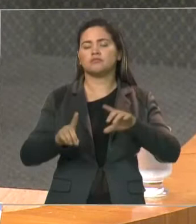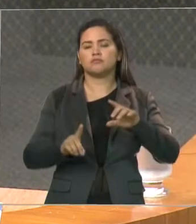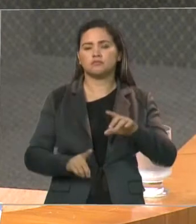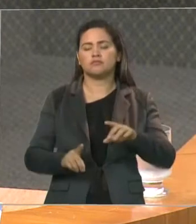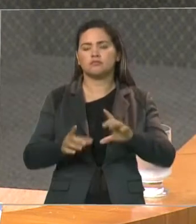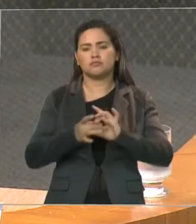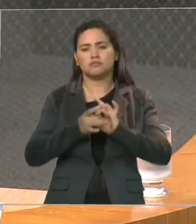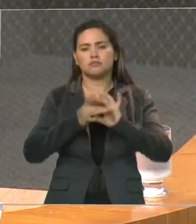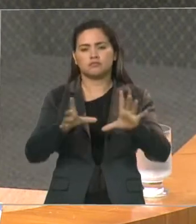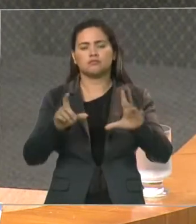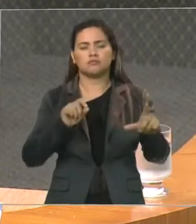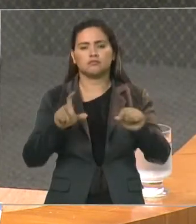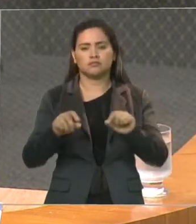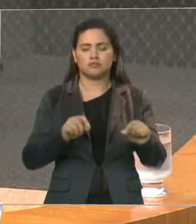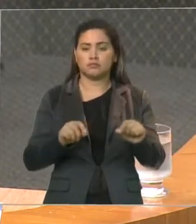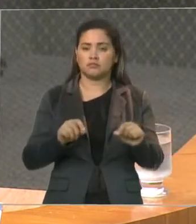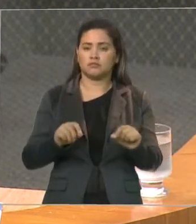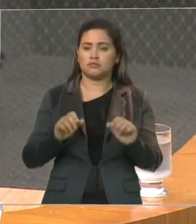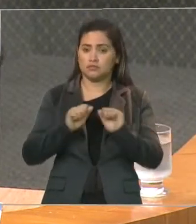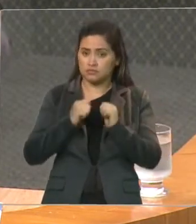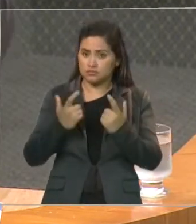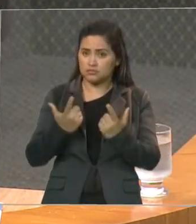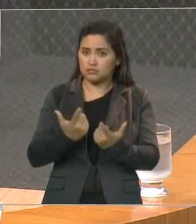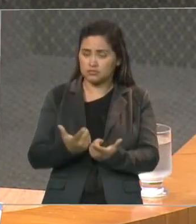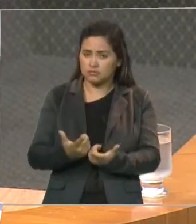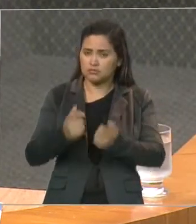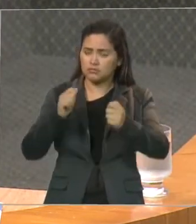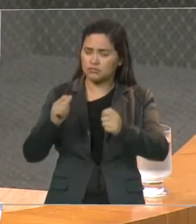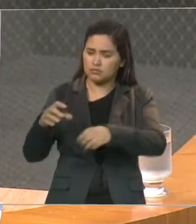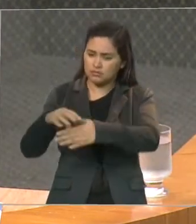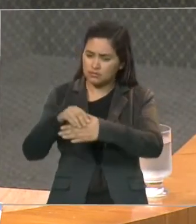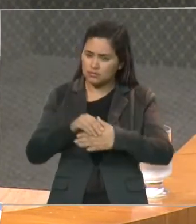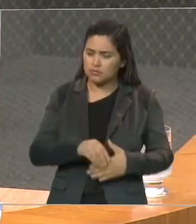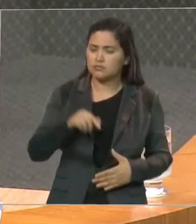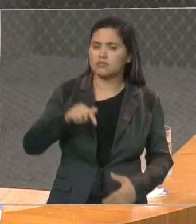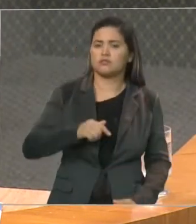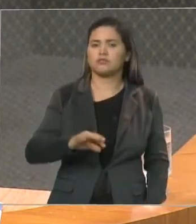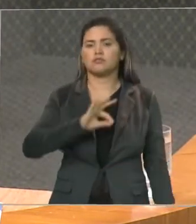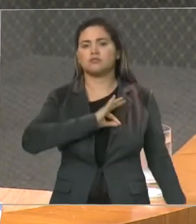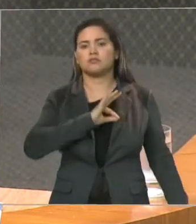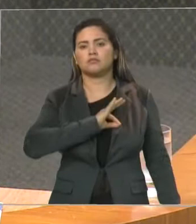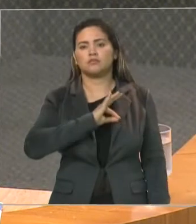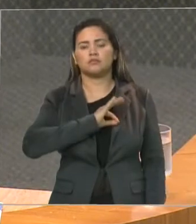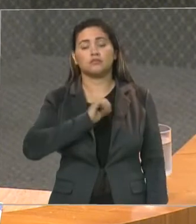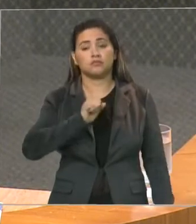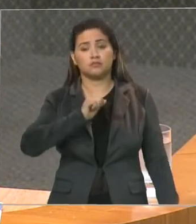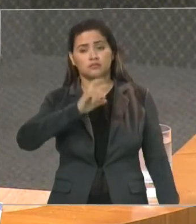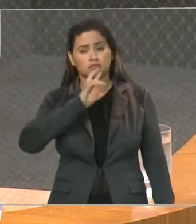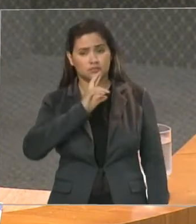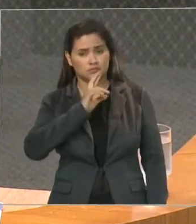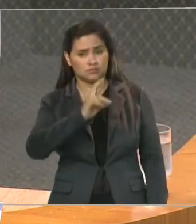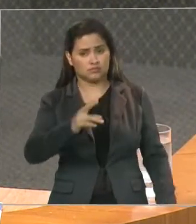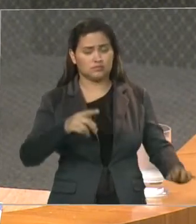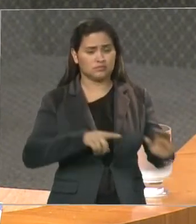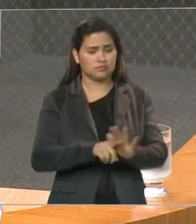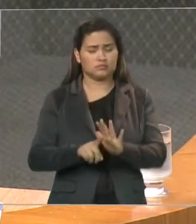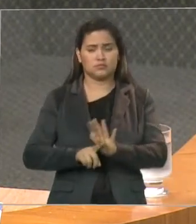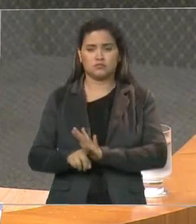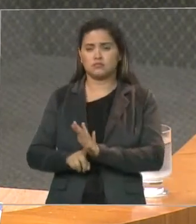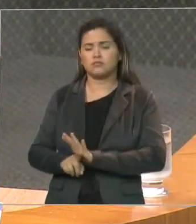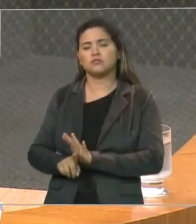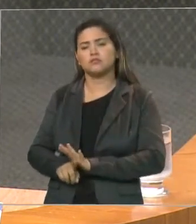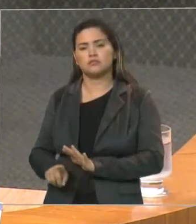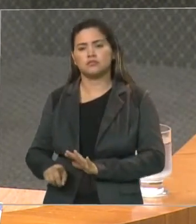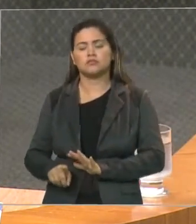os oficiais aqui, para que cada um possa dizer olho no olho, possa responder as perguntas e, mais do que isso,